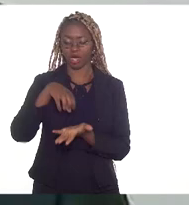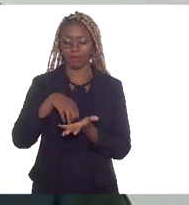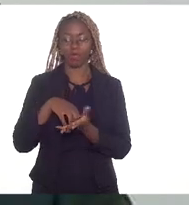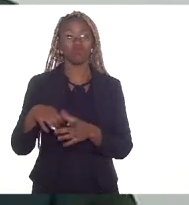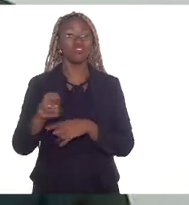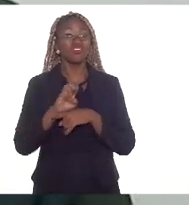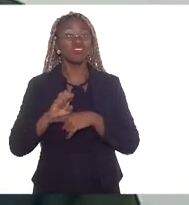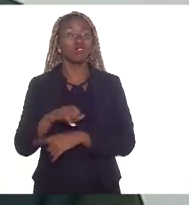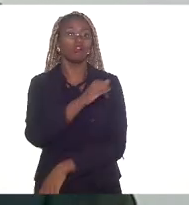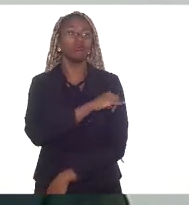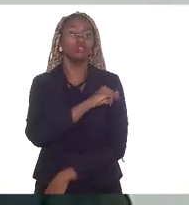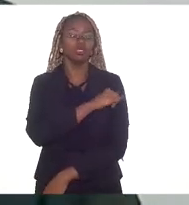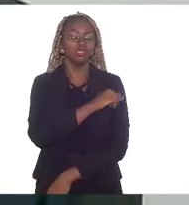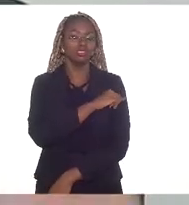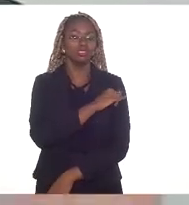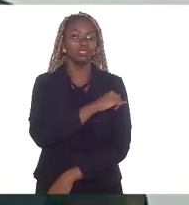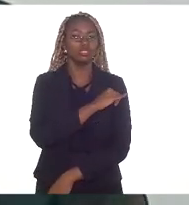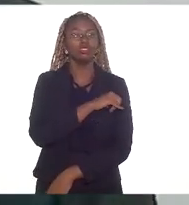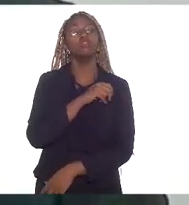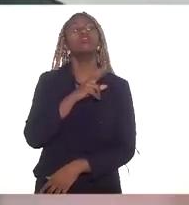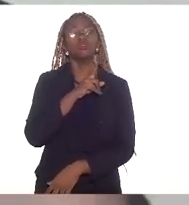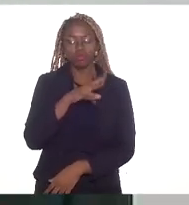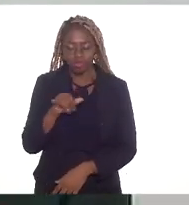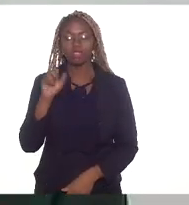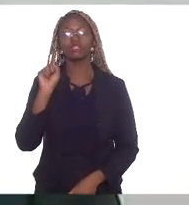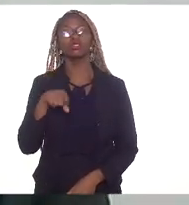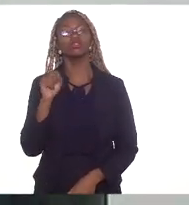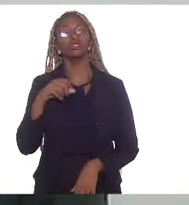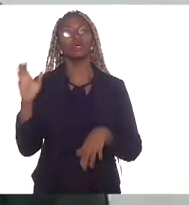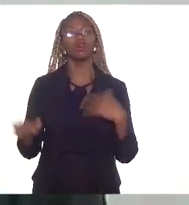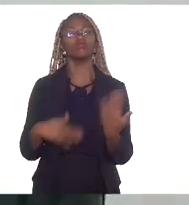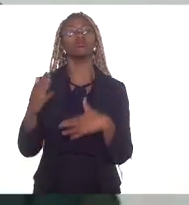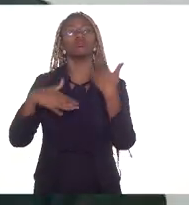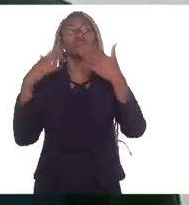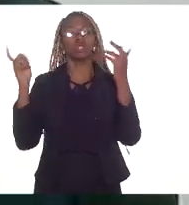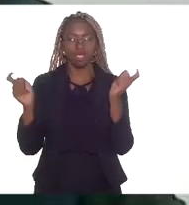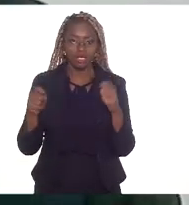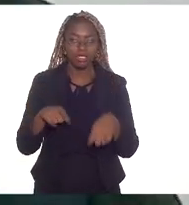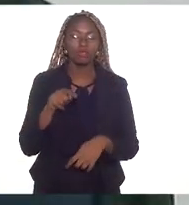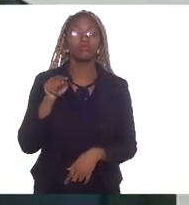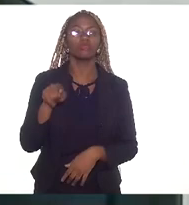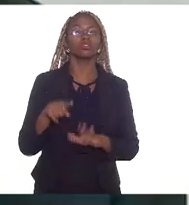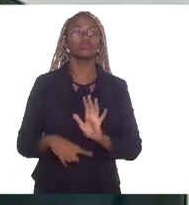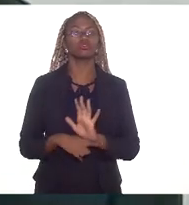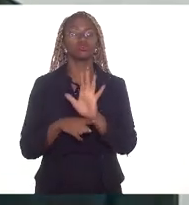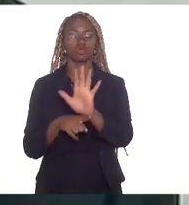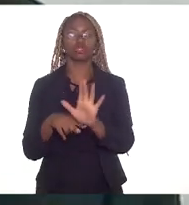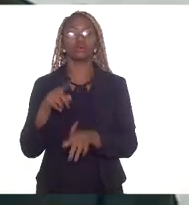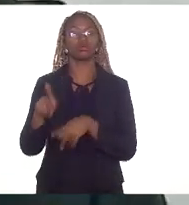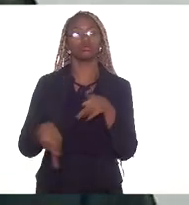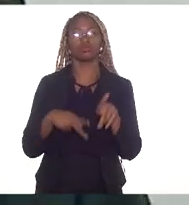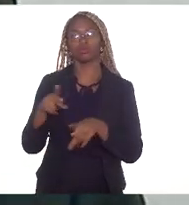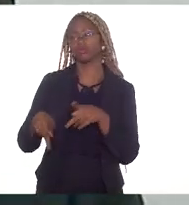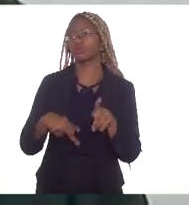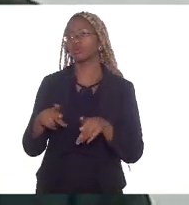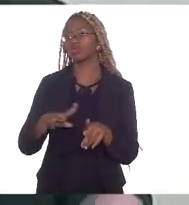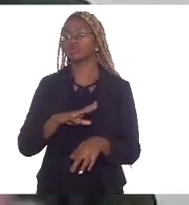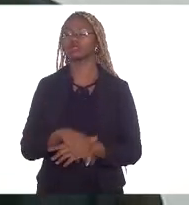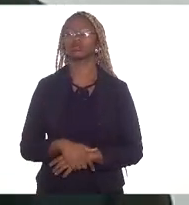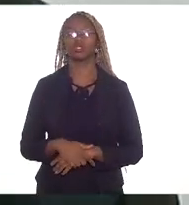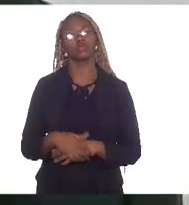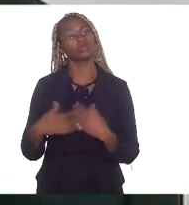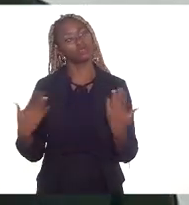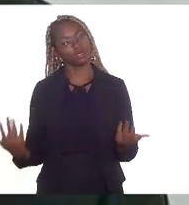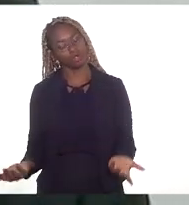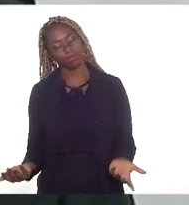estado do Rio de Janeiro vão alavancar muito a capacidade de ajudar a população fluminense na área de infraestrutura. Então,